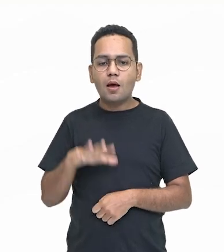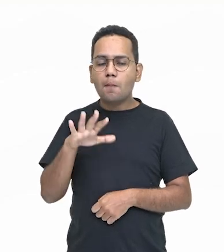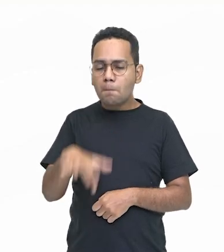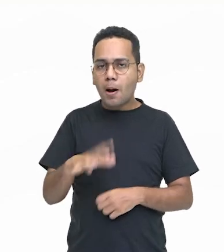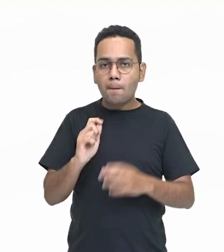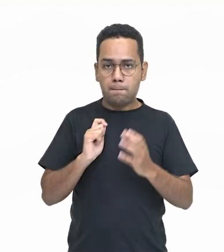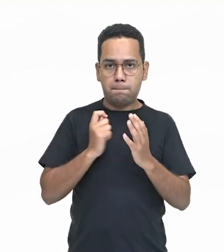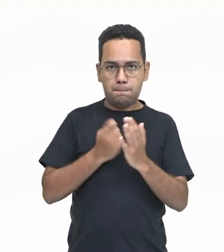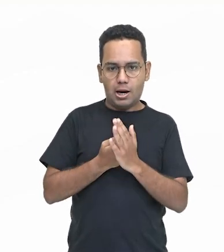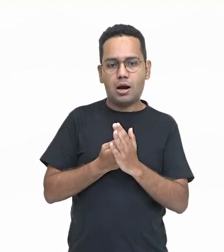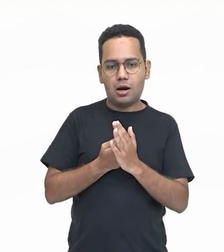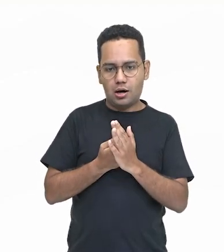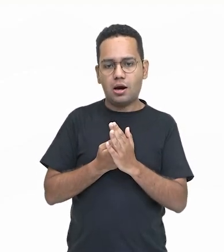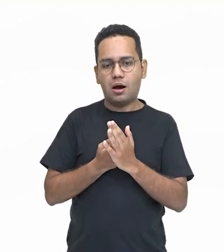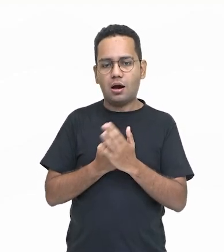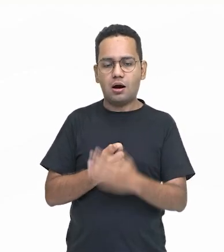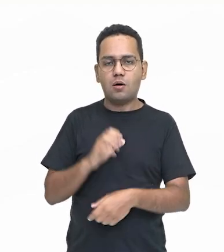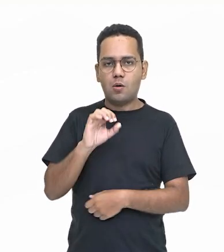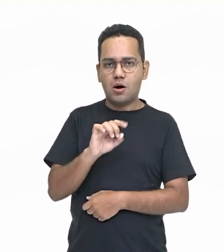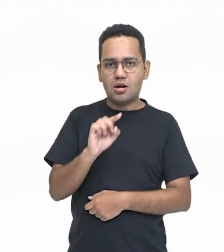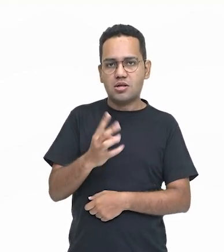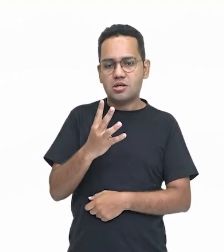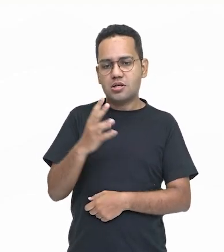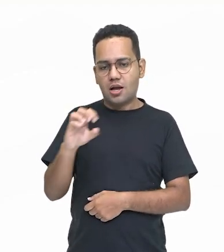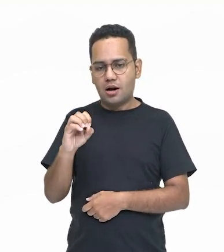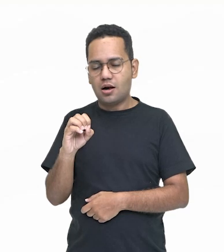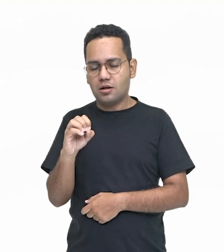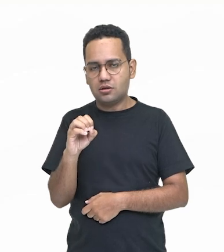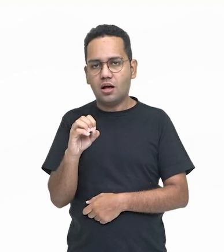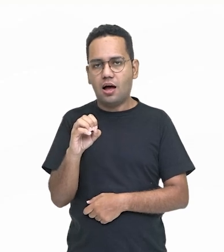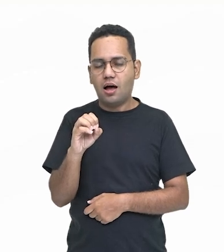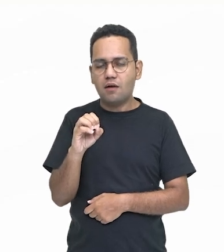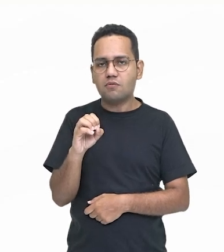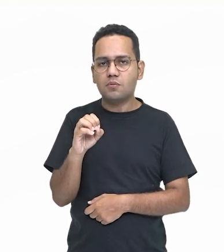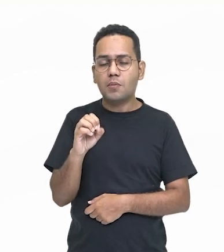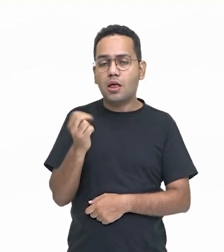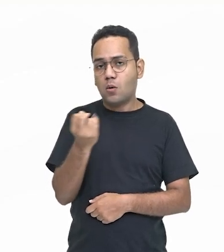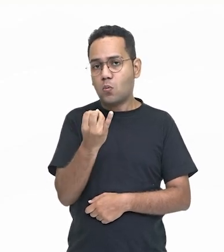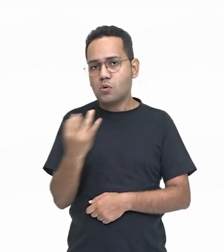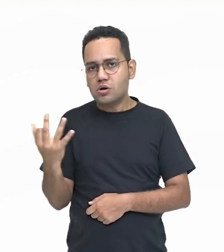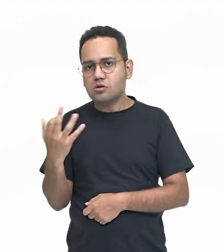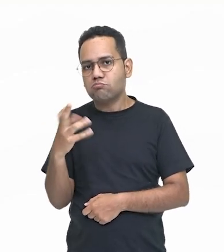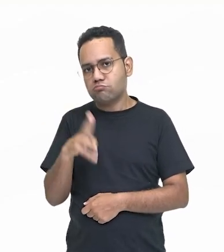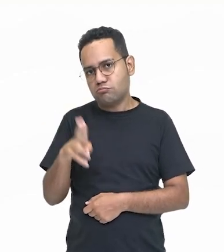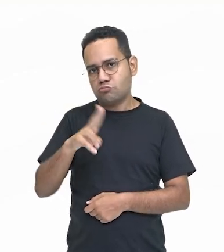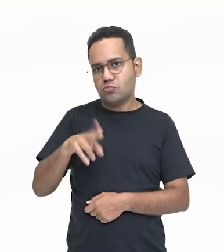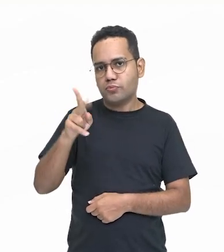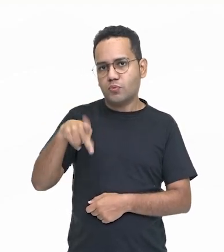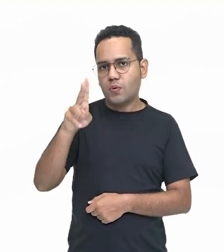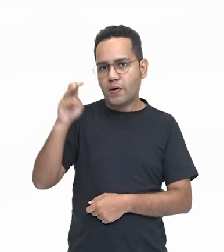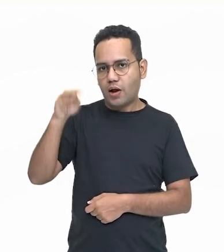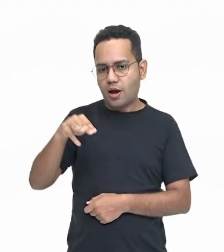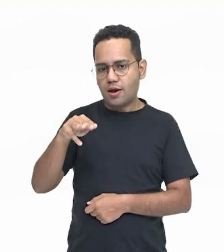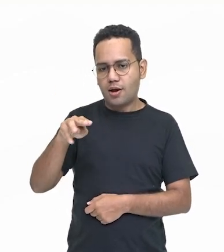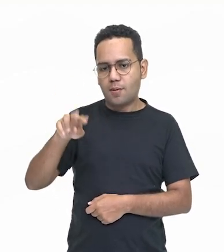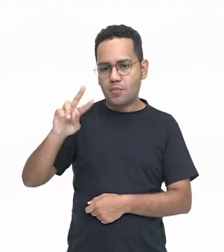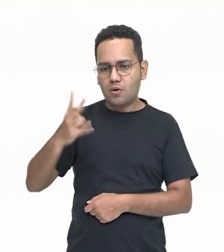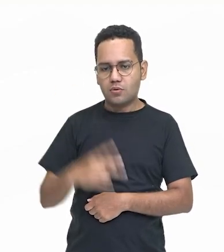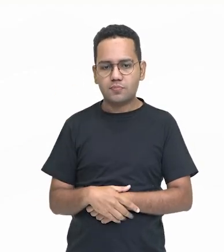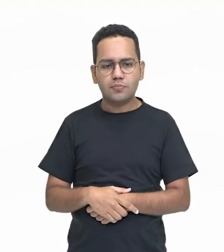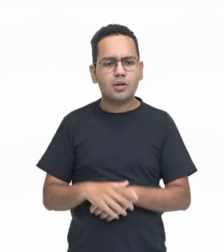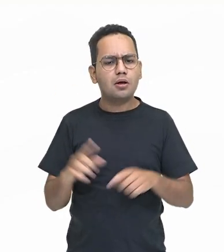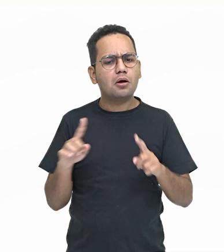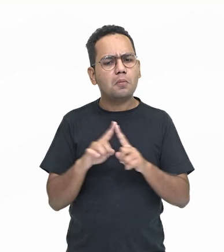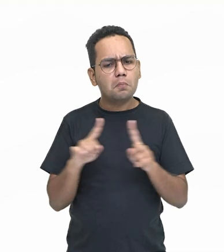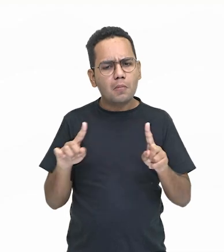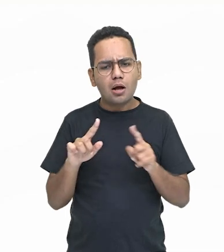de real para o preço do quilowatt-hora, a economia que essa troca proporciona em um mês de